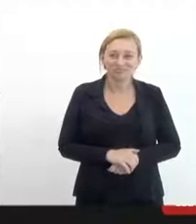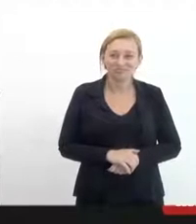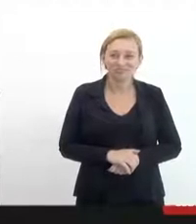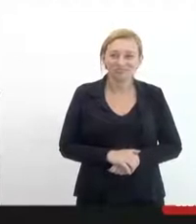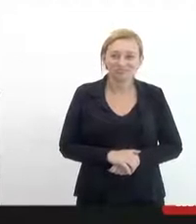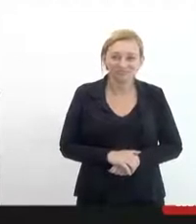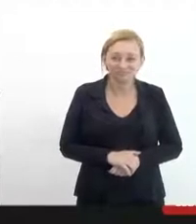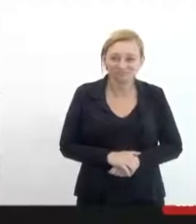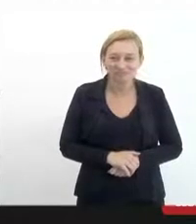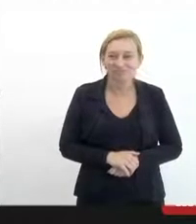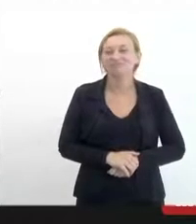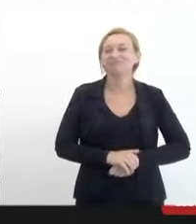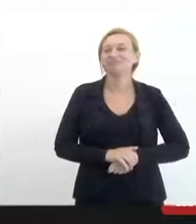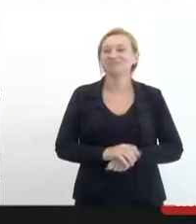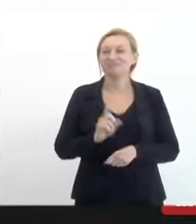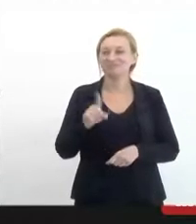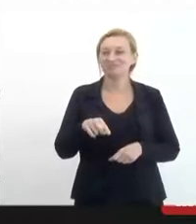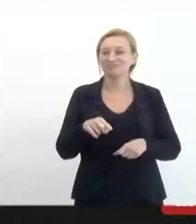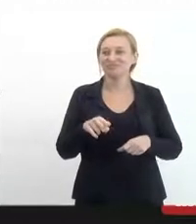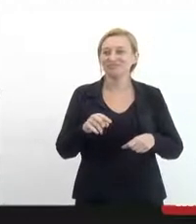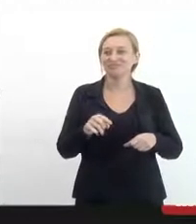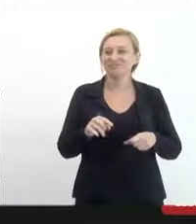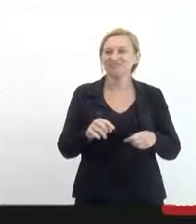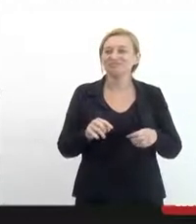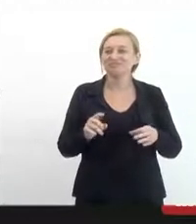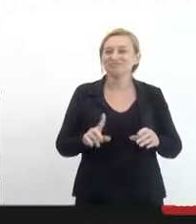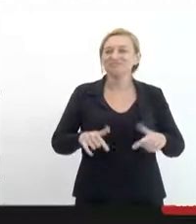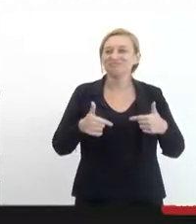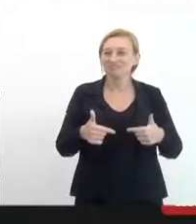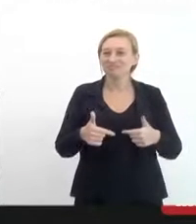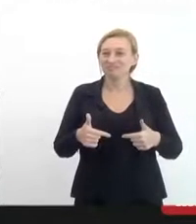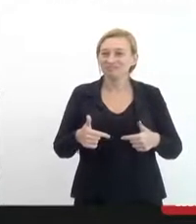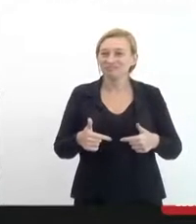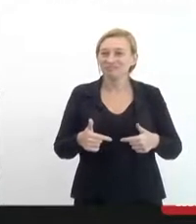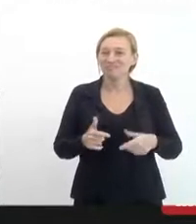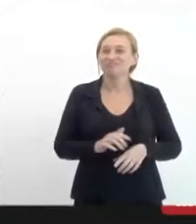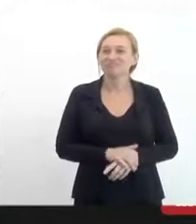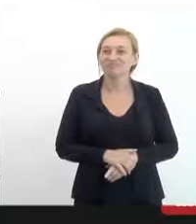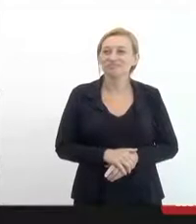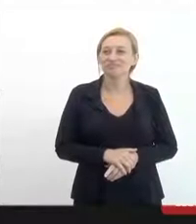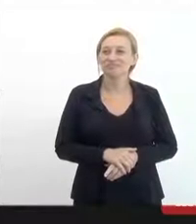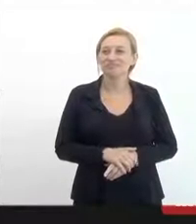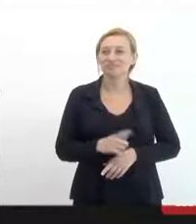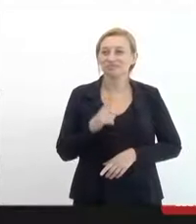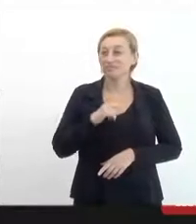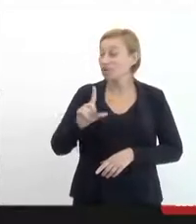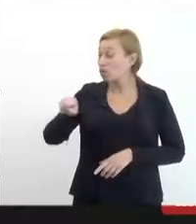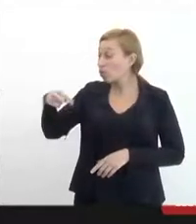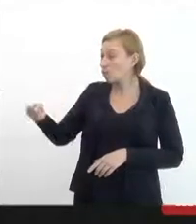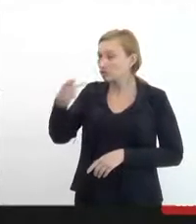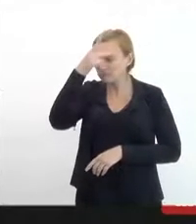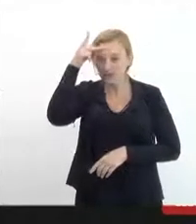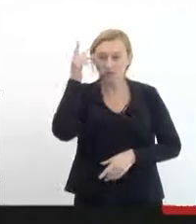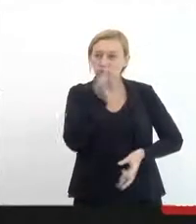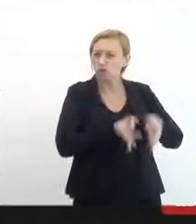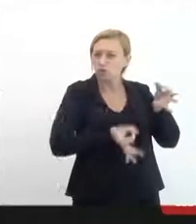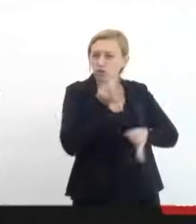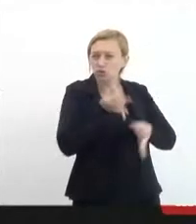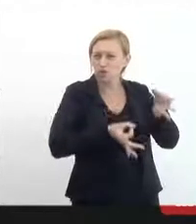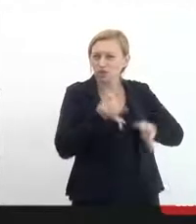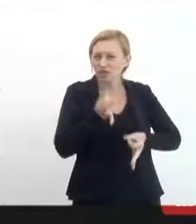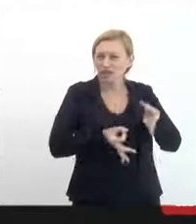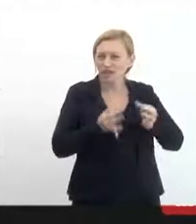isso quando ela pratica a operação. Se você tem um terceiro, né, uma outra pessoa jurídica que